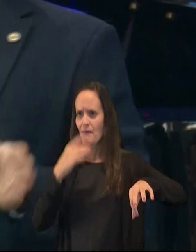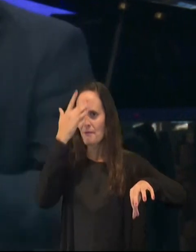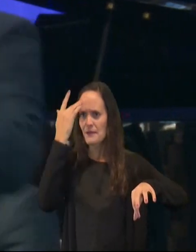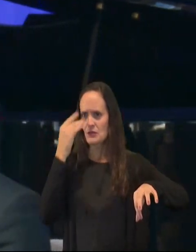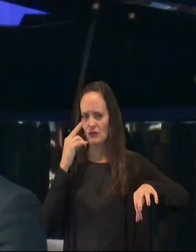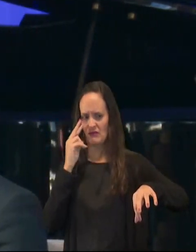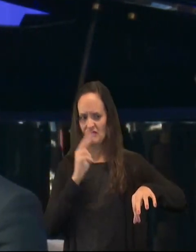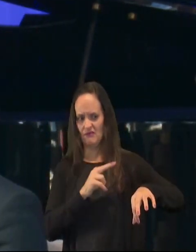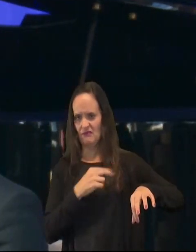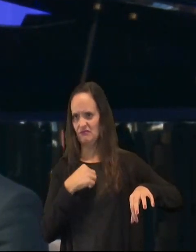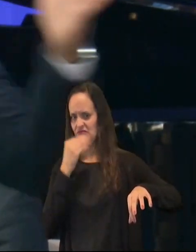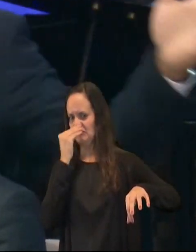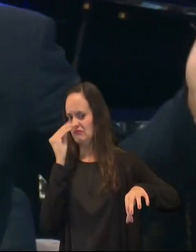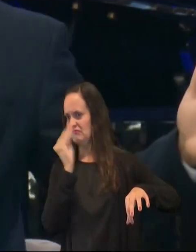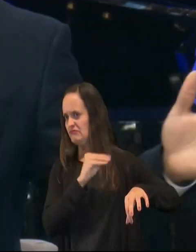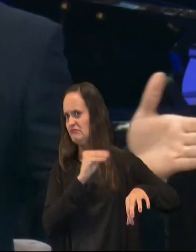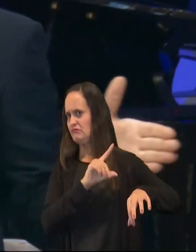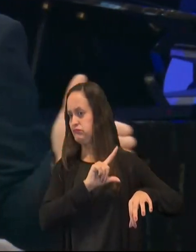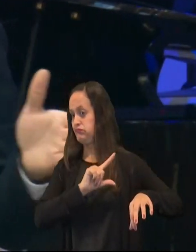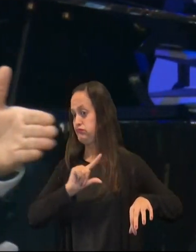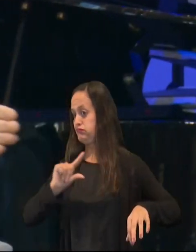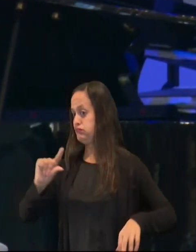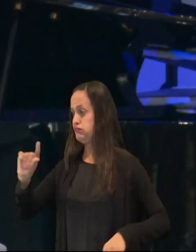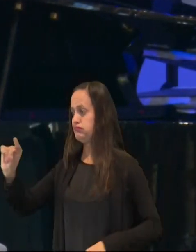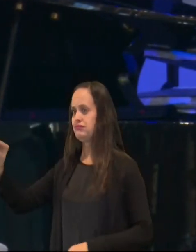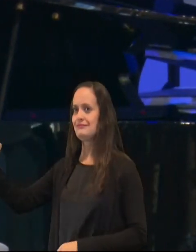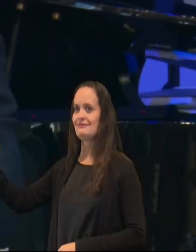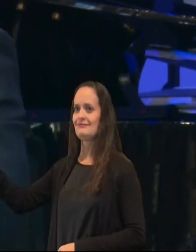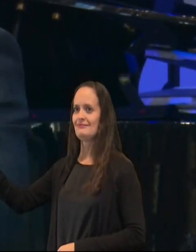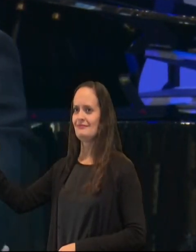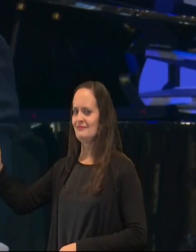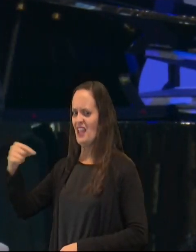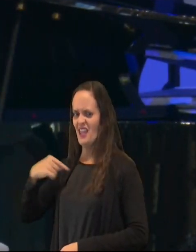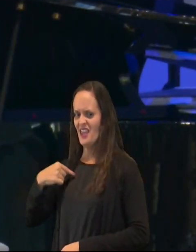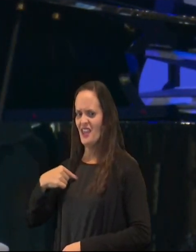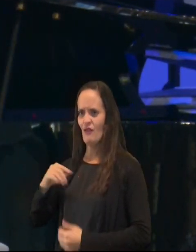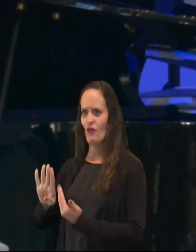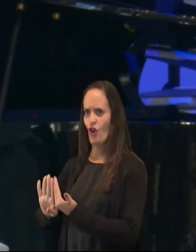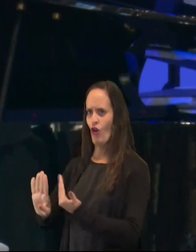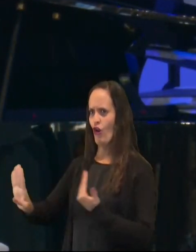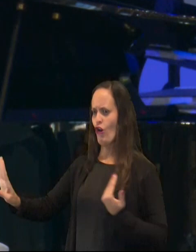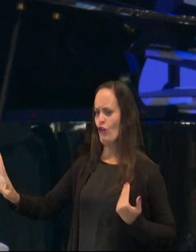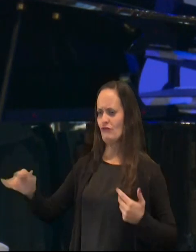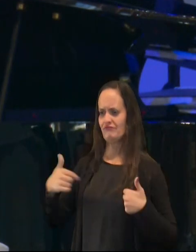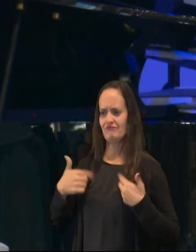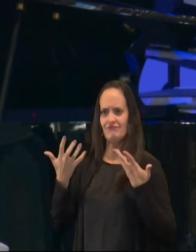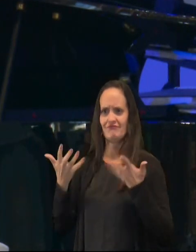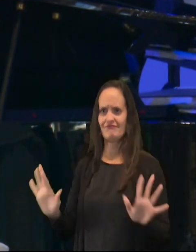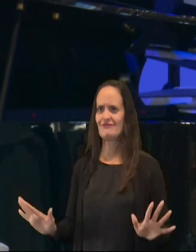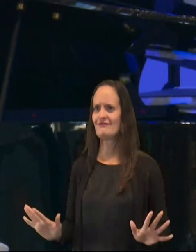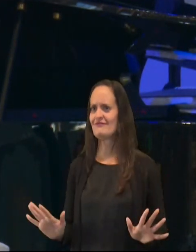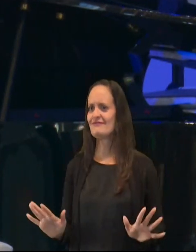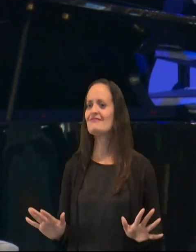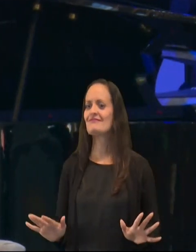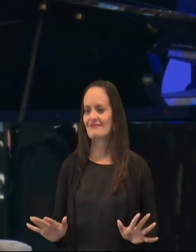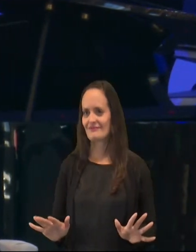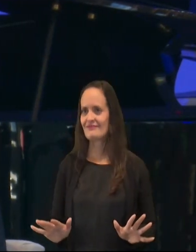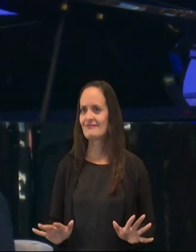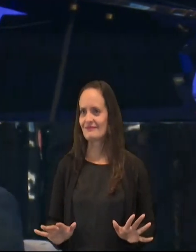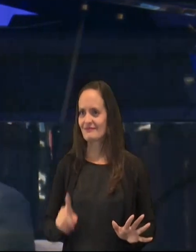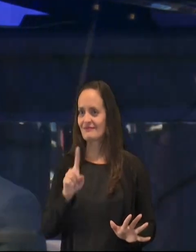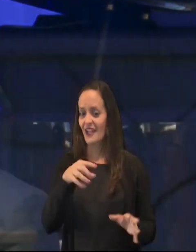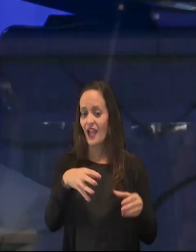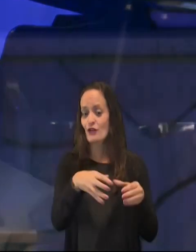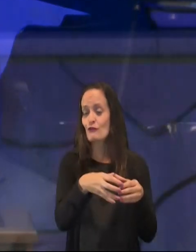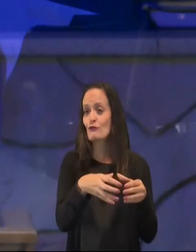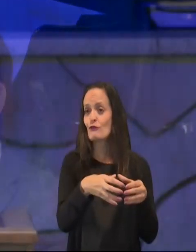que eles passavam perto e foram para longe. O que é meu é só meu. O primeiro grupo pensava: o que é